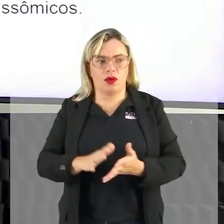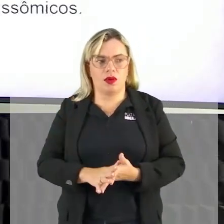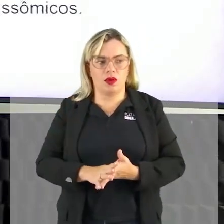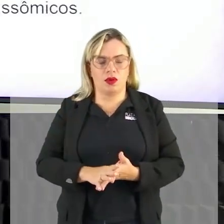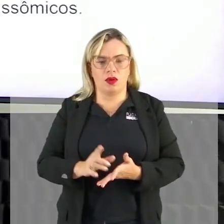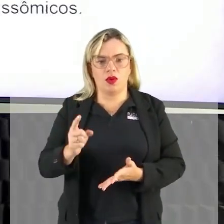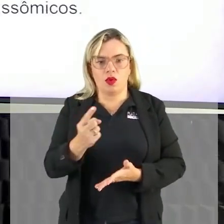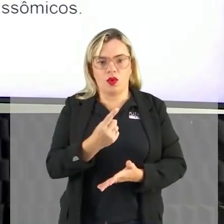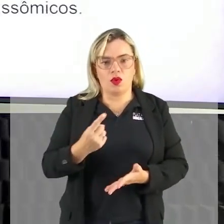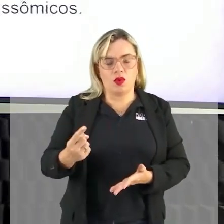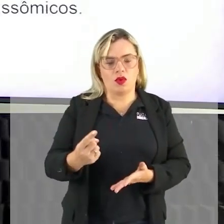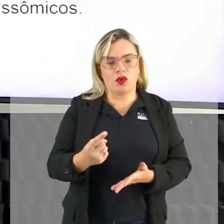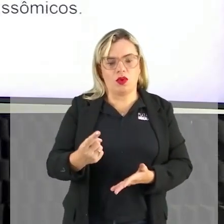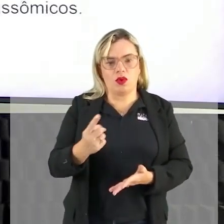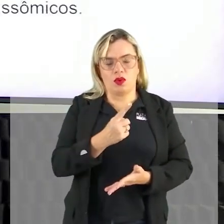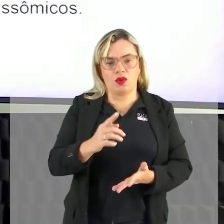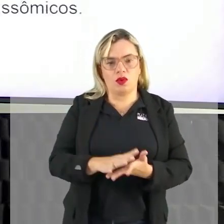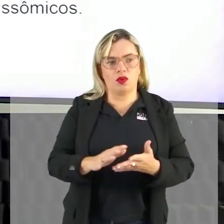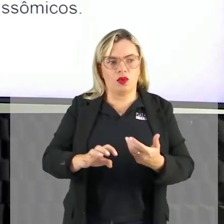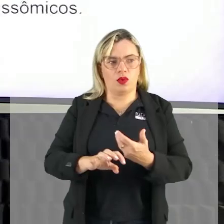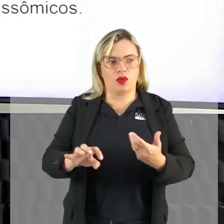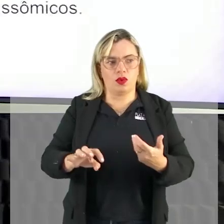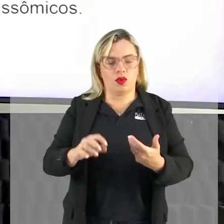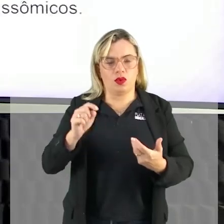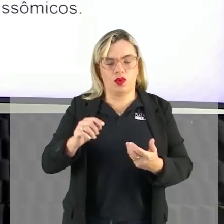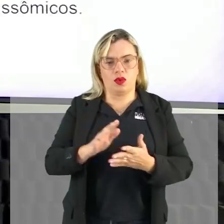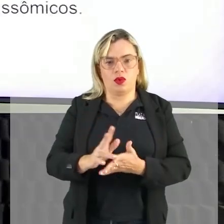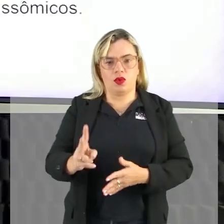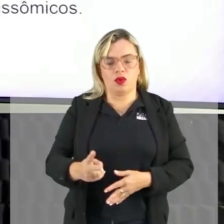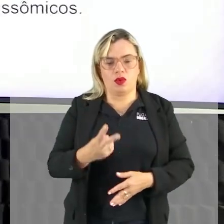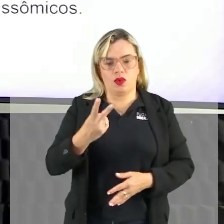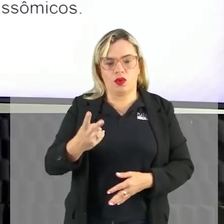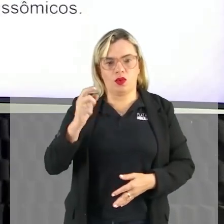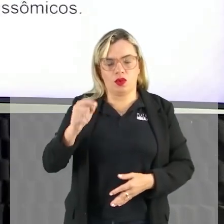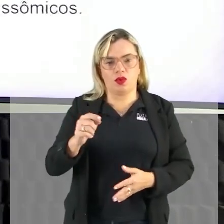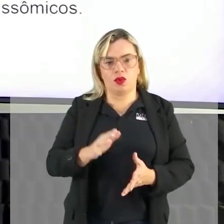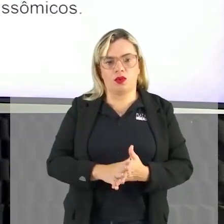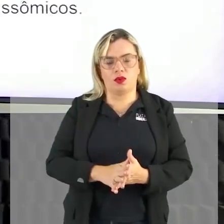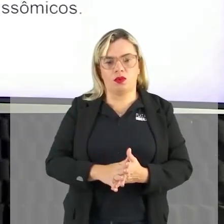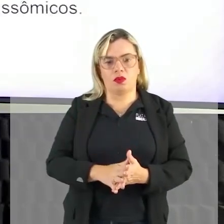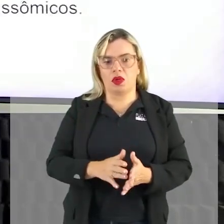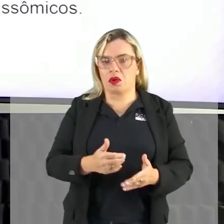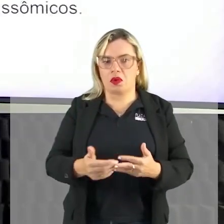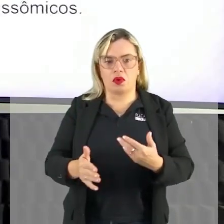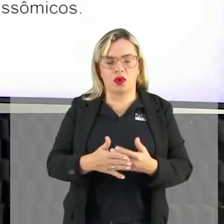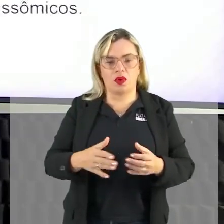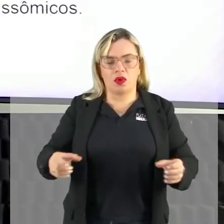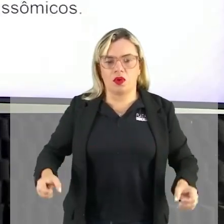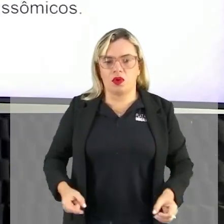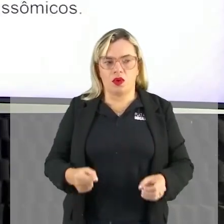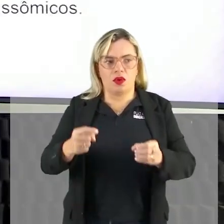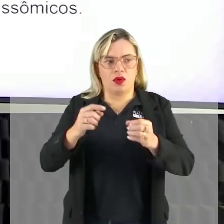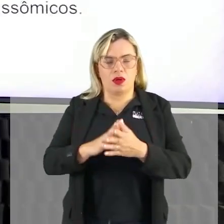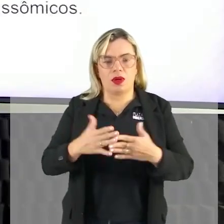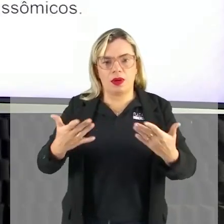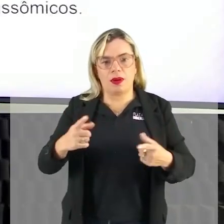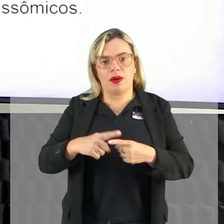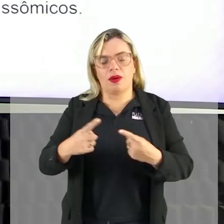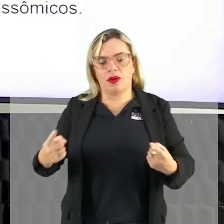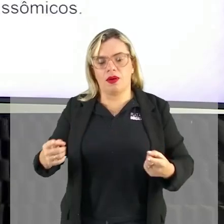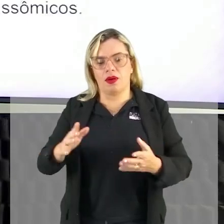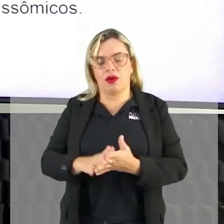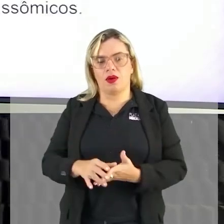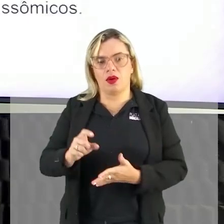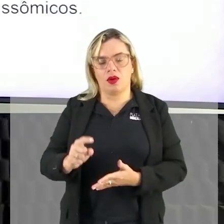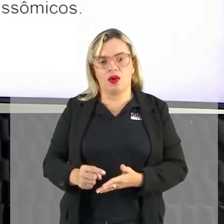se dissocia, vão 2 então para um gameta. Eu posso ter a condição de que os 3 vão para o